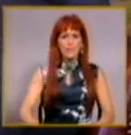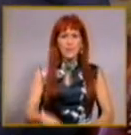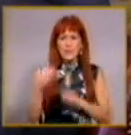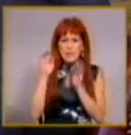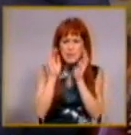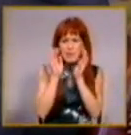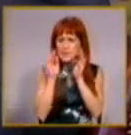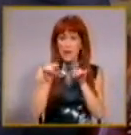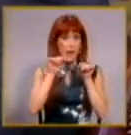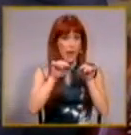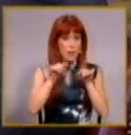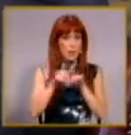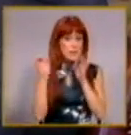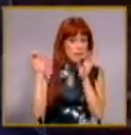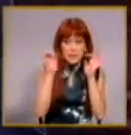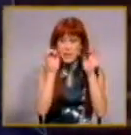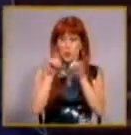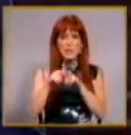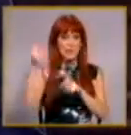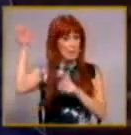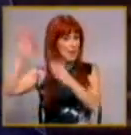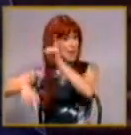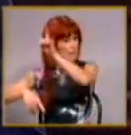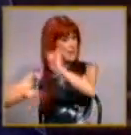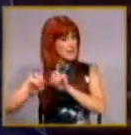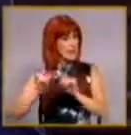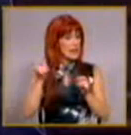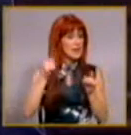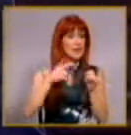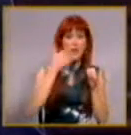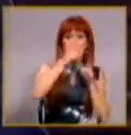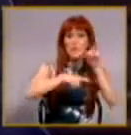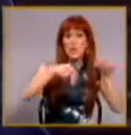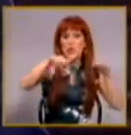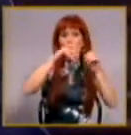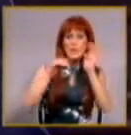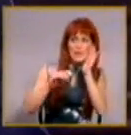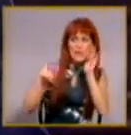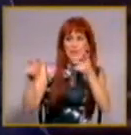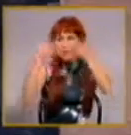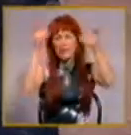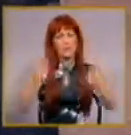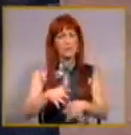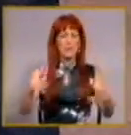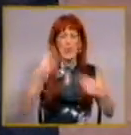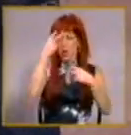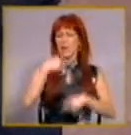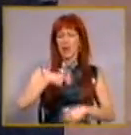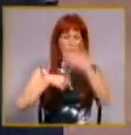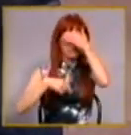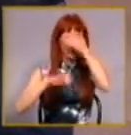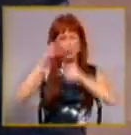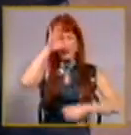é um murmúrio daqui, é um murmúrio de Belém, é um murmúrio do povo e da rua. Não há maior cegueira